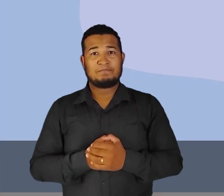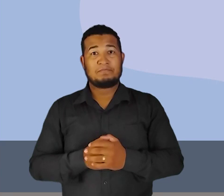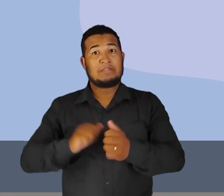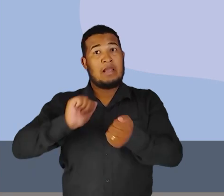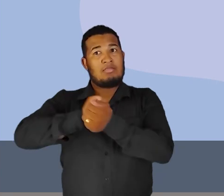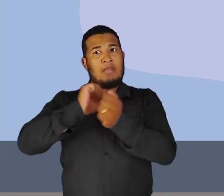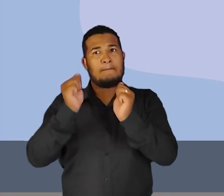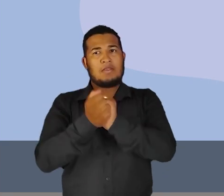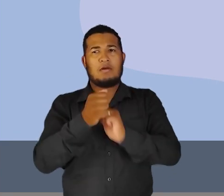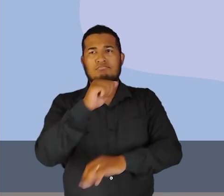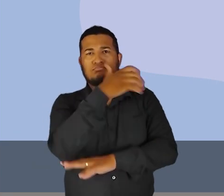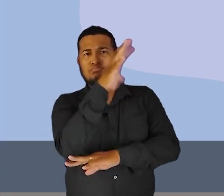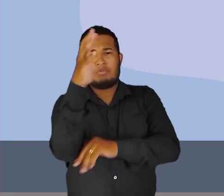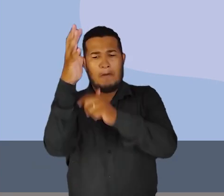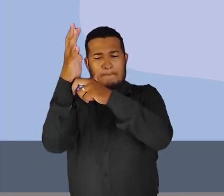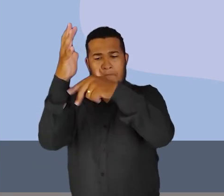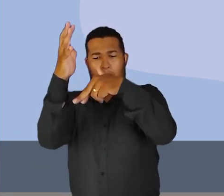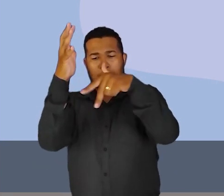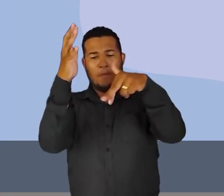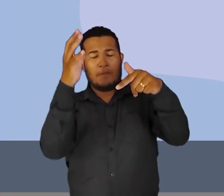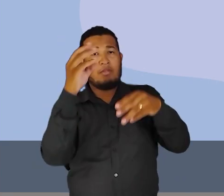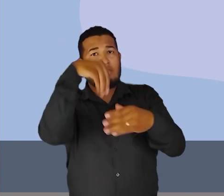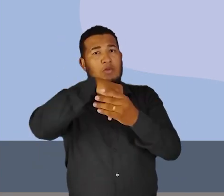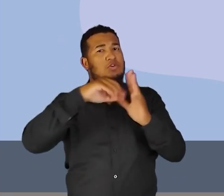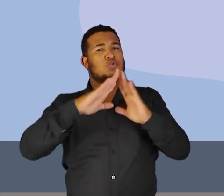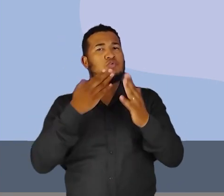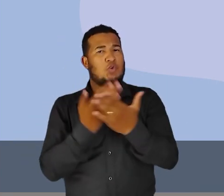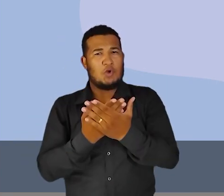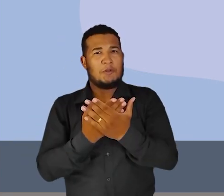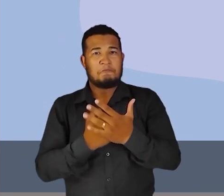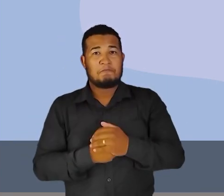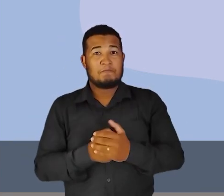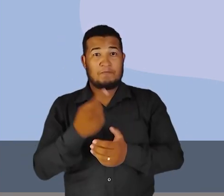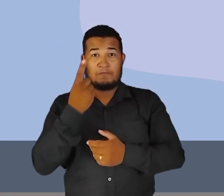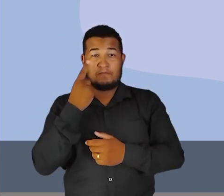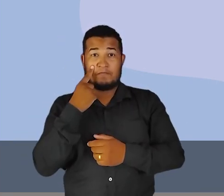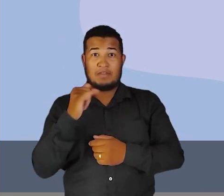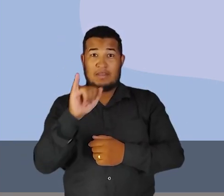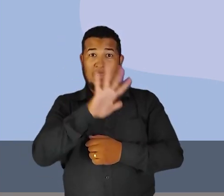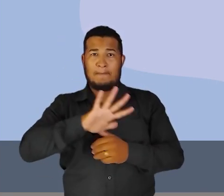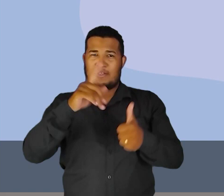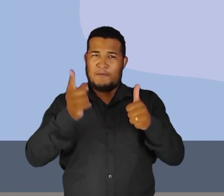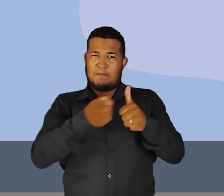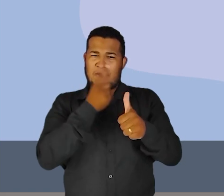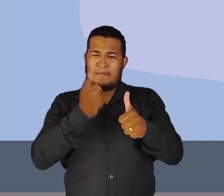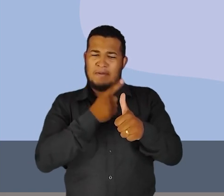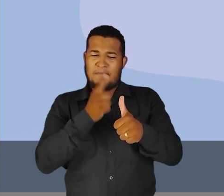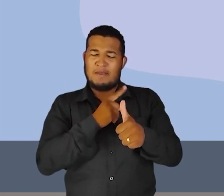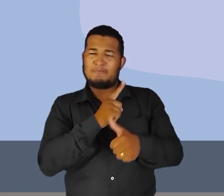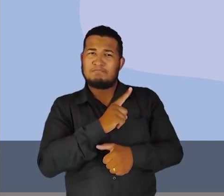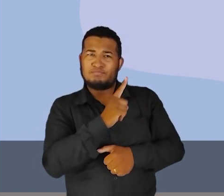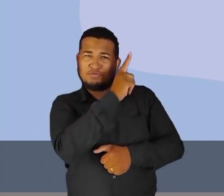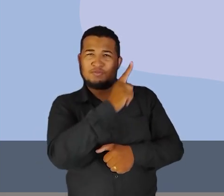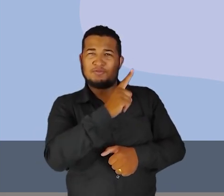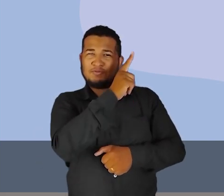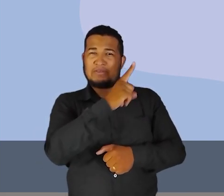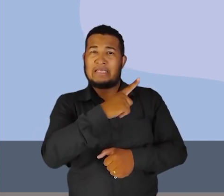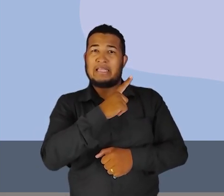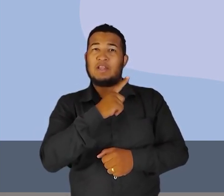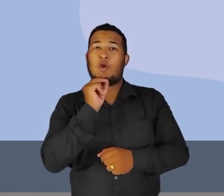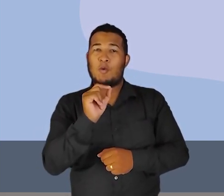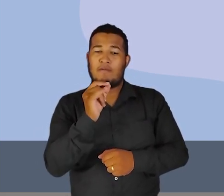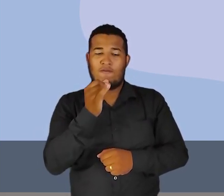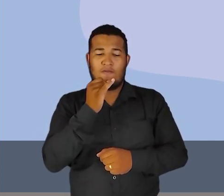Adaptando o arvorismo na escola. Então você observe aí que ali na primeira imagem nós temos, dentro de um cenário,